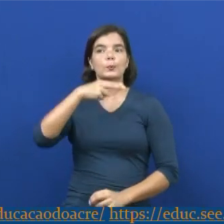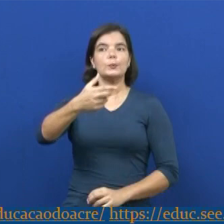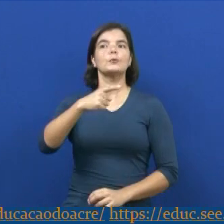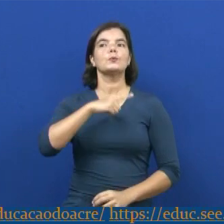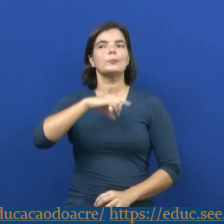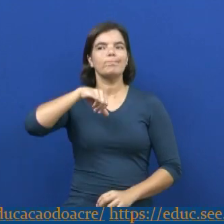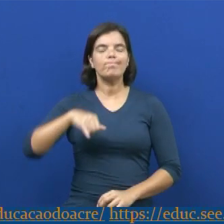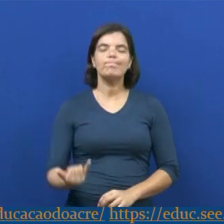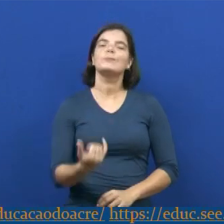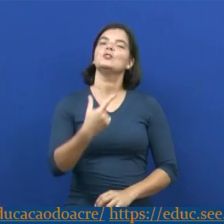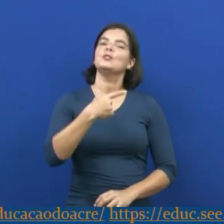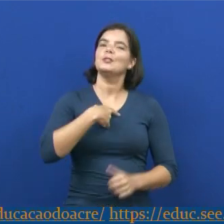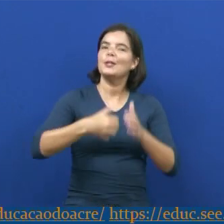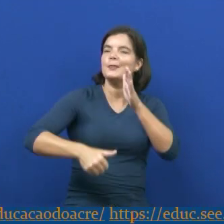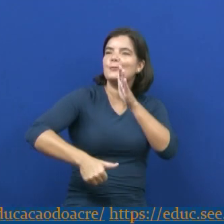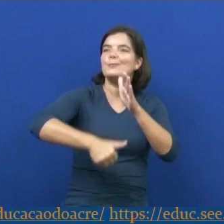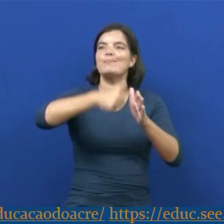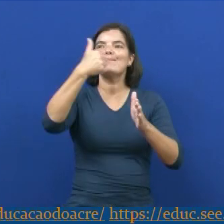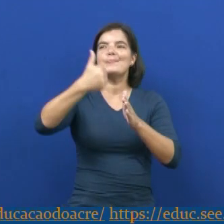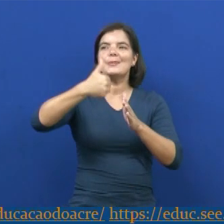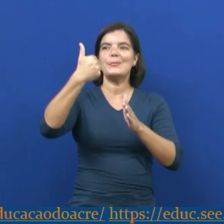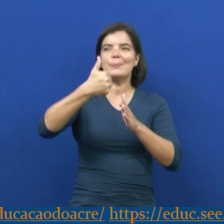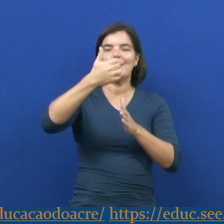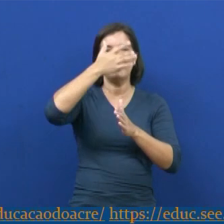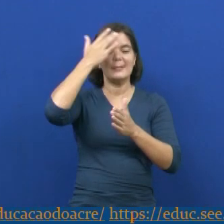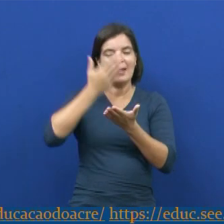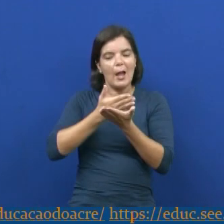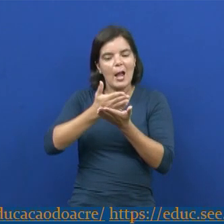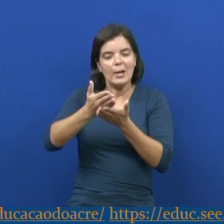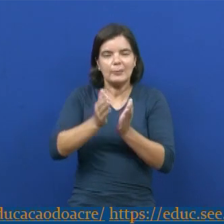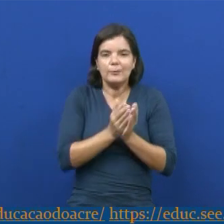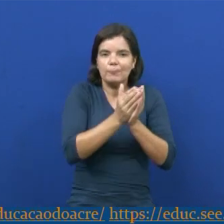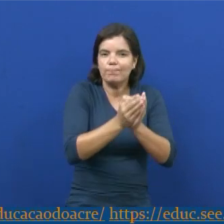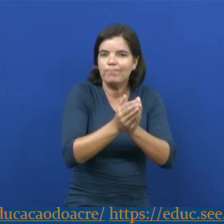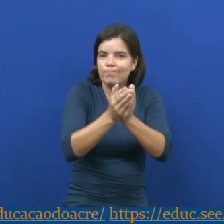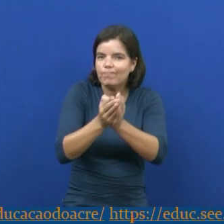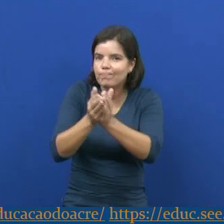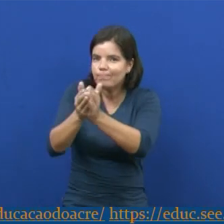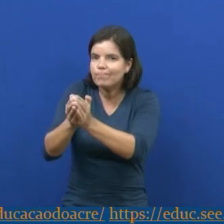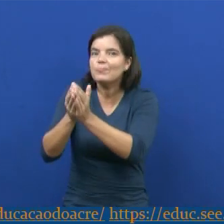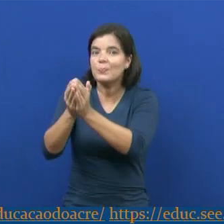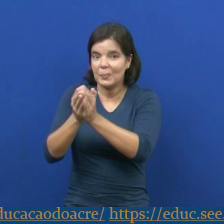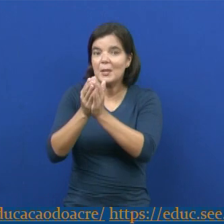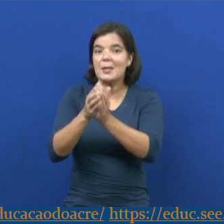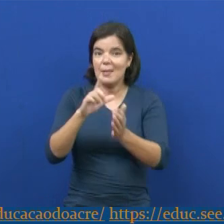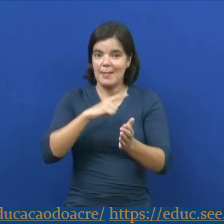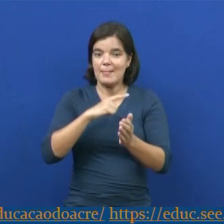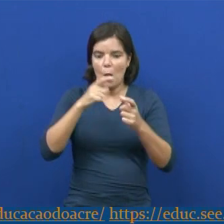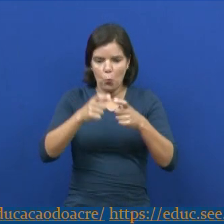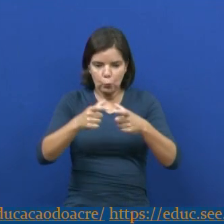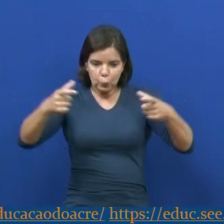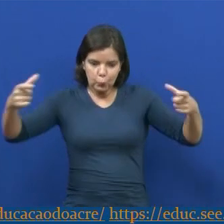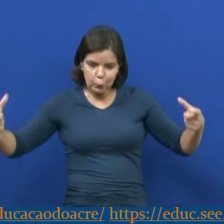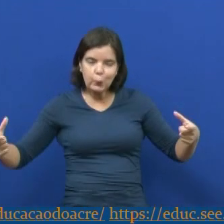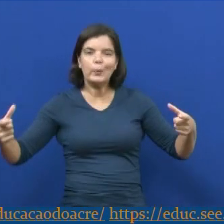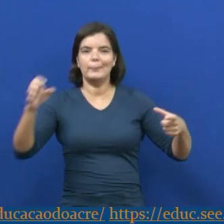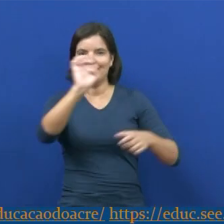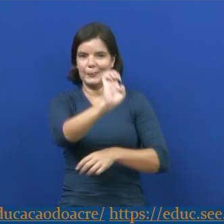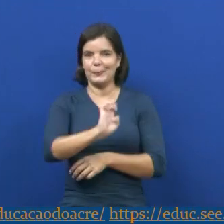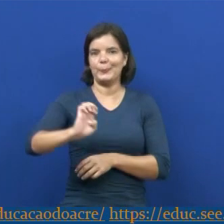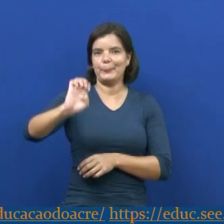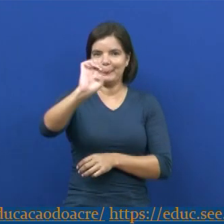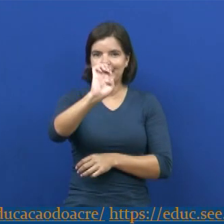portugueses tiveram oportunidade de serem os primeiros a iniciar a corrida pelos mares e promover a expansão marítima